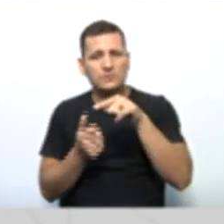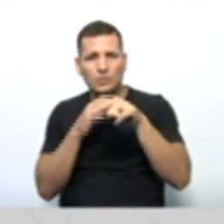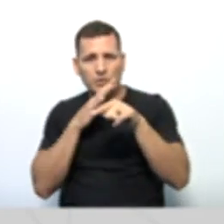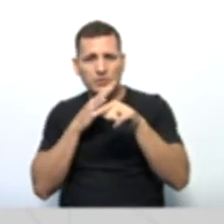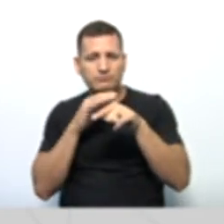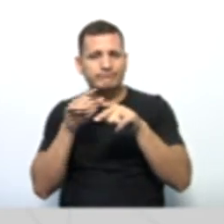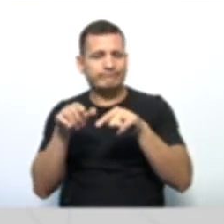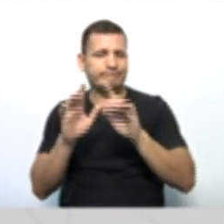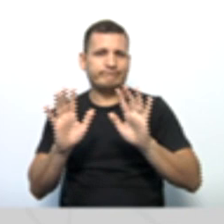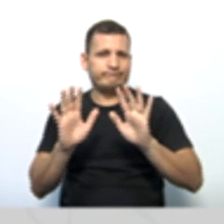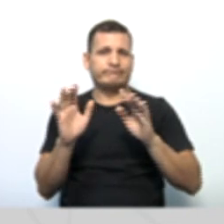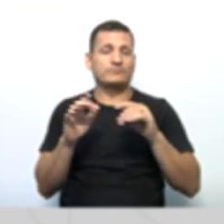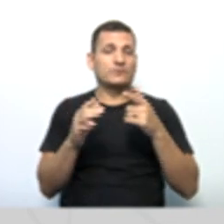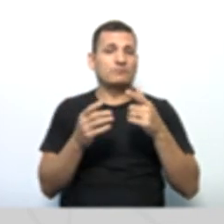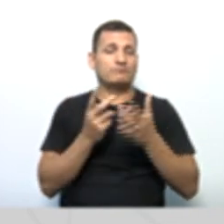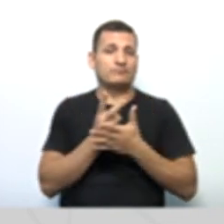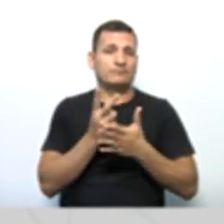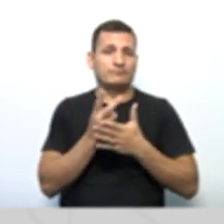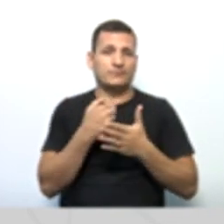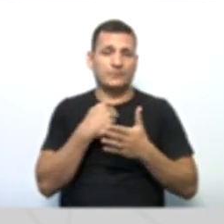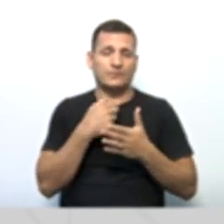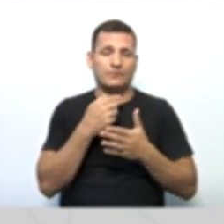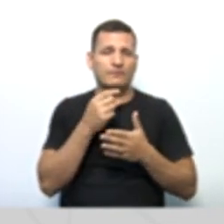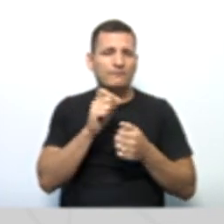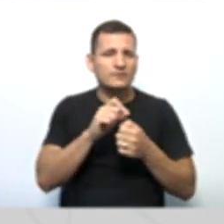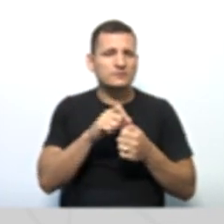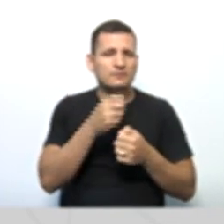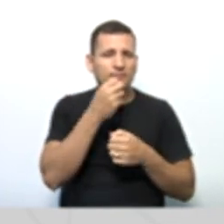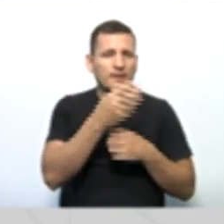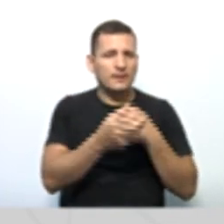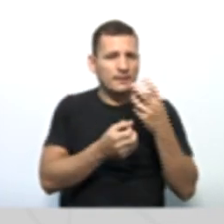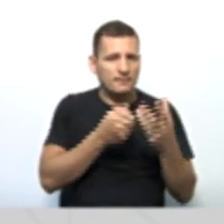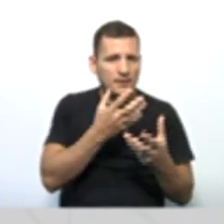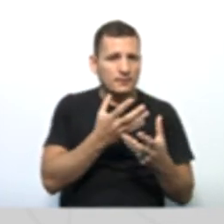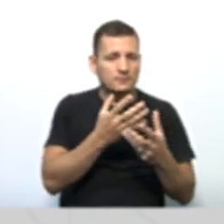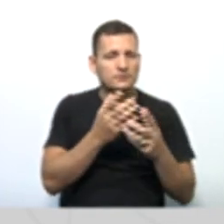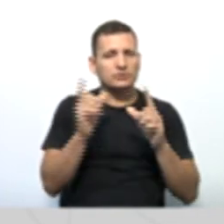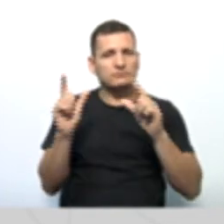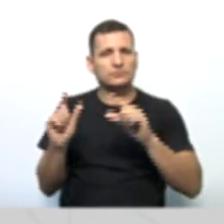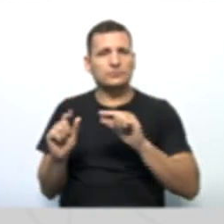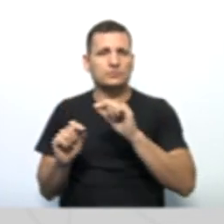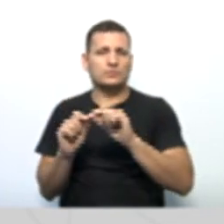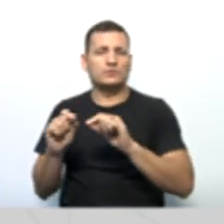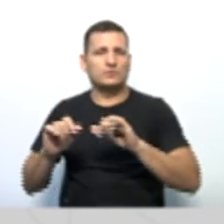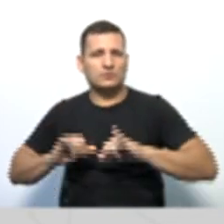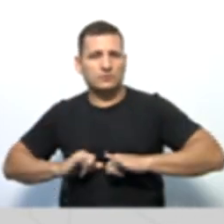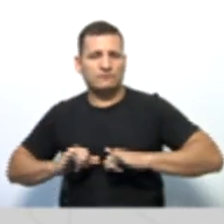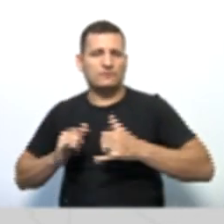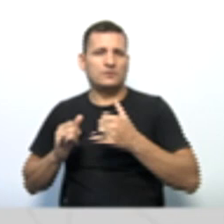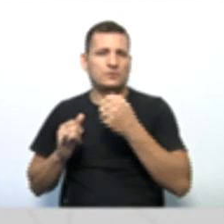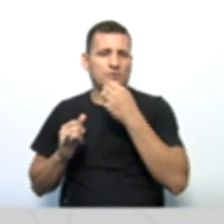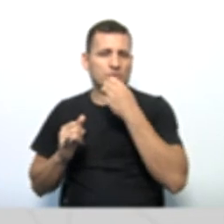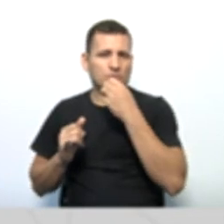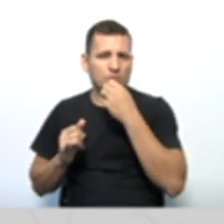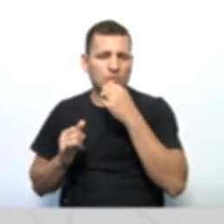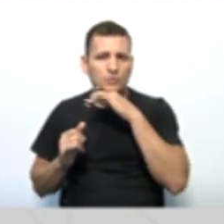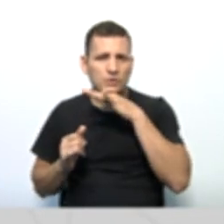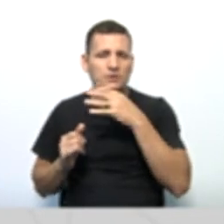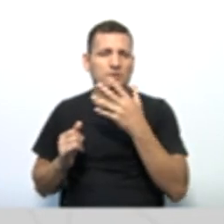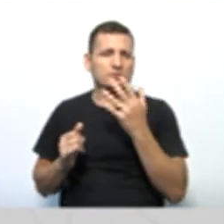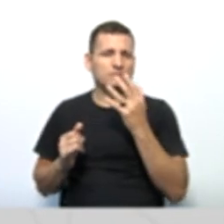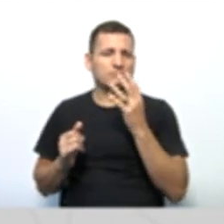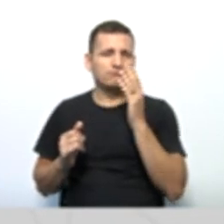estar procurando produzir o bem e reduzir aquilo que causa o que é mal, o que é desconfortoso, o que causa